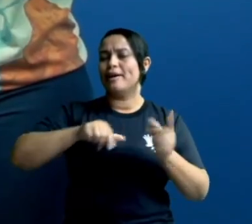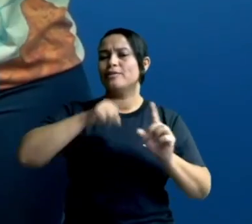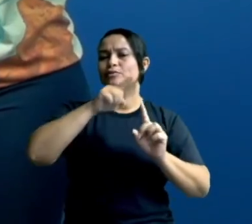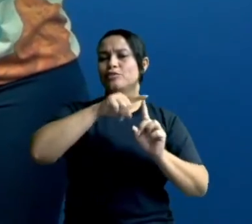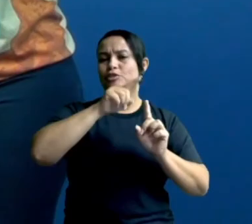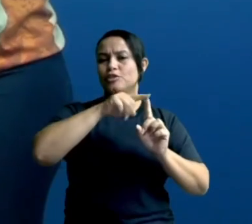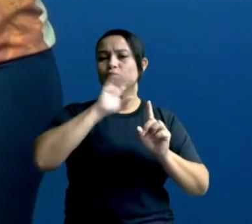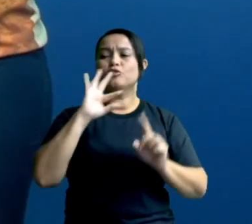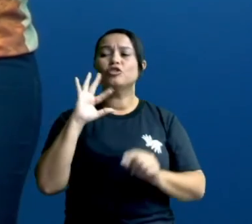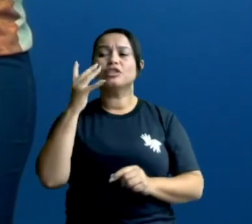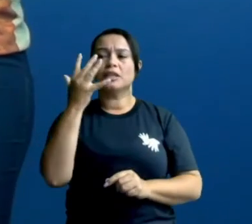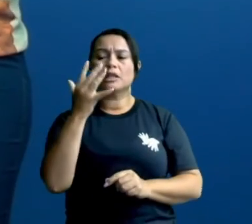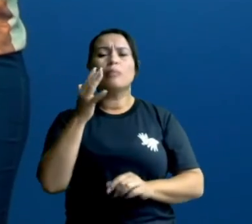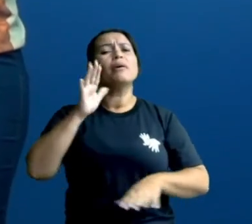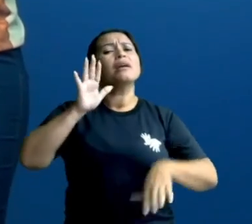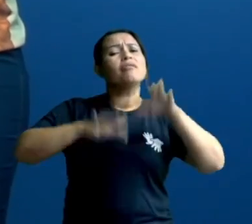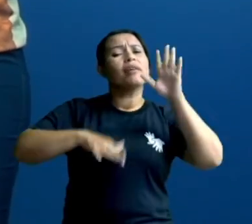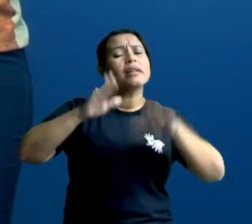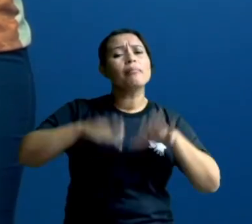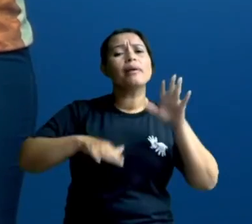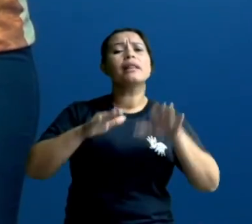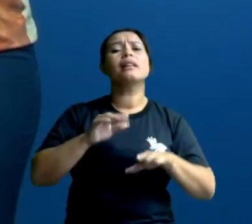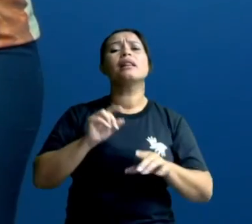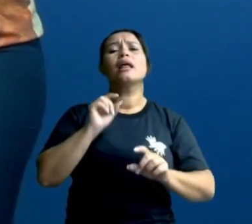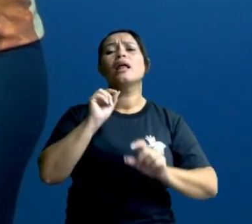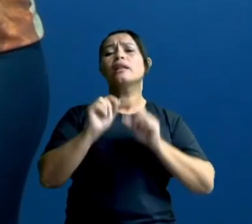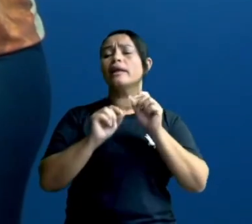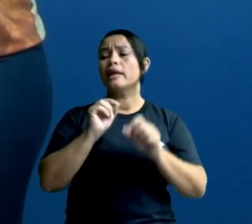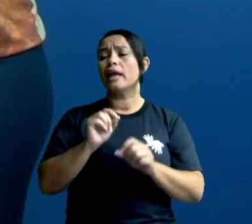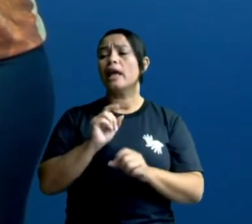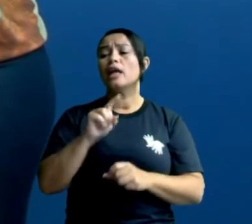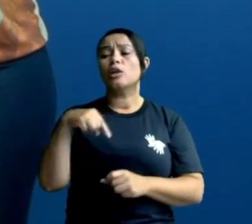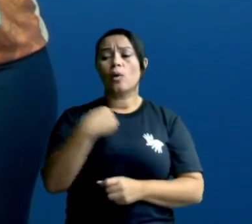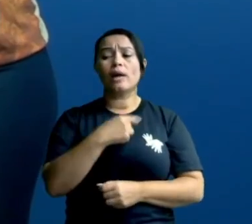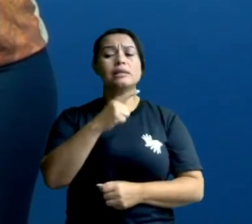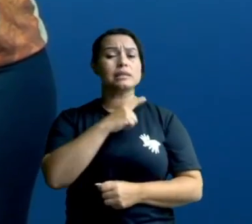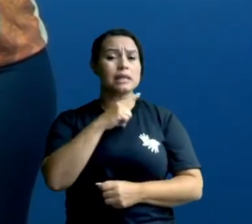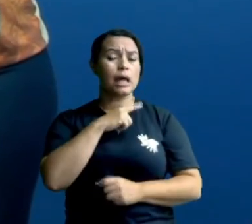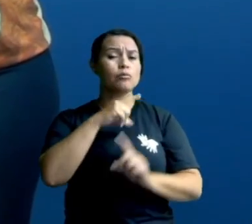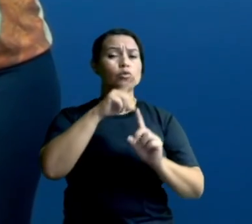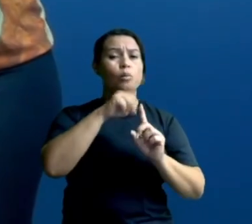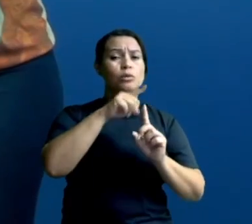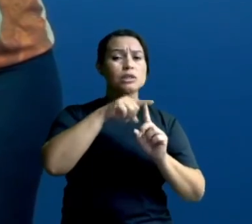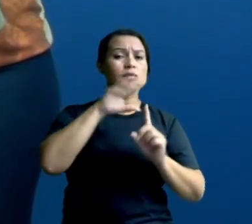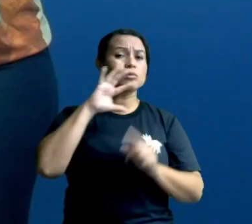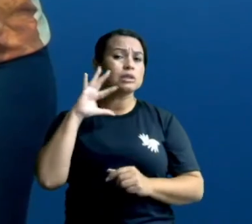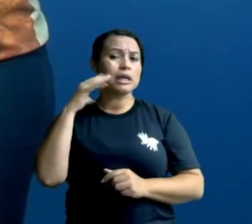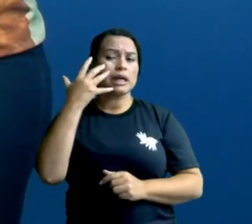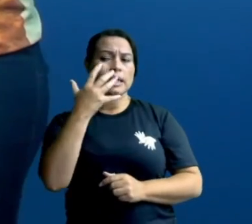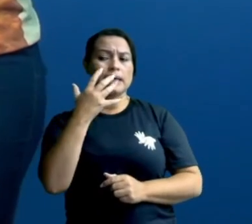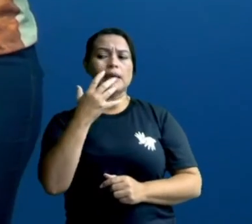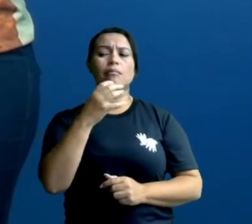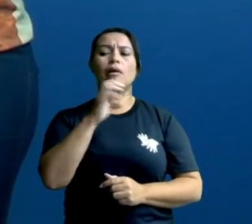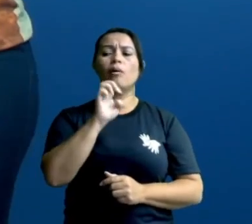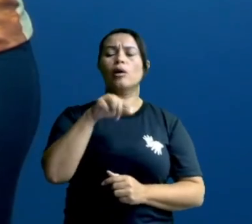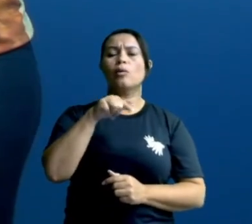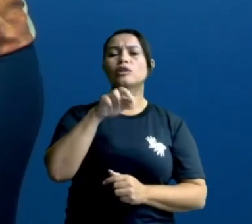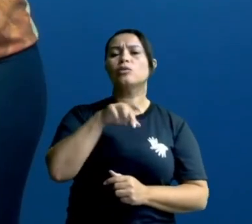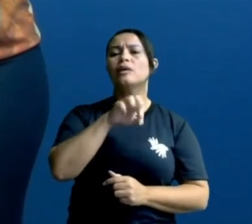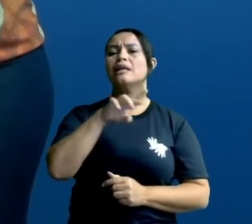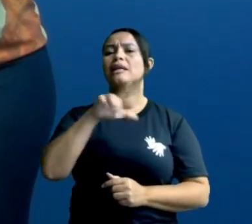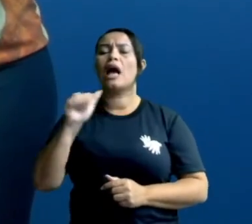de clima que depende dos seus vários fatores e que aí nós temos como tipo de clima clima equatorial